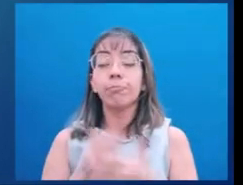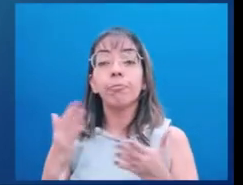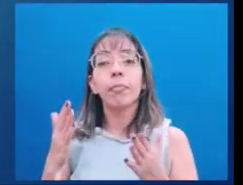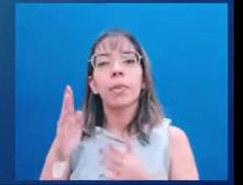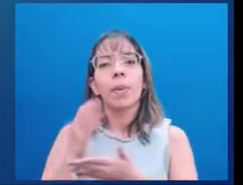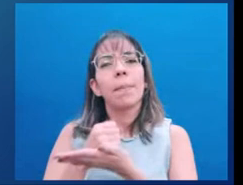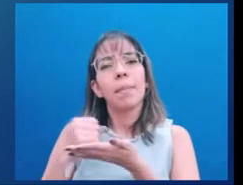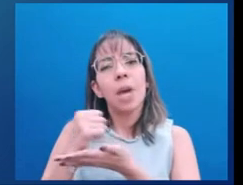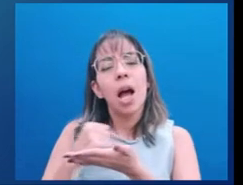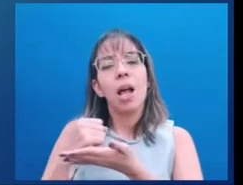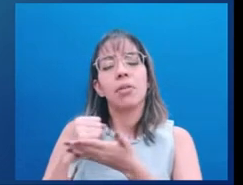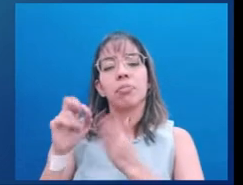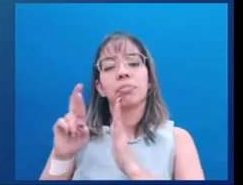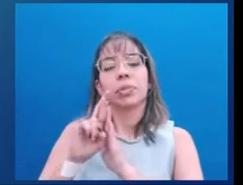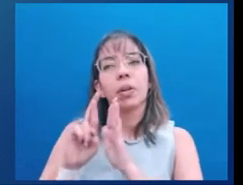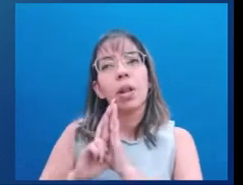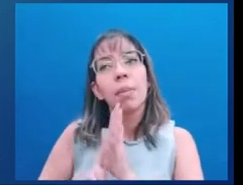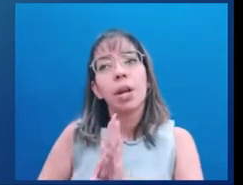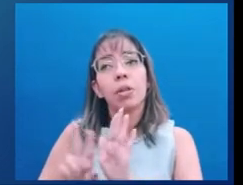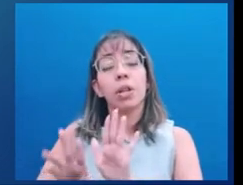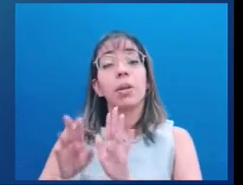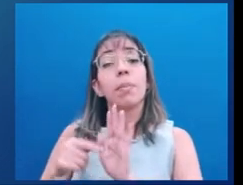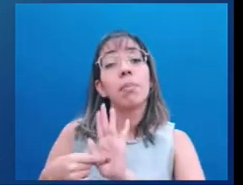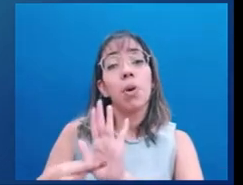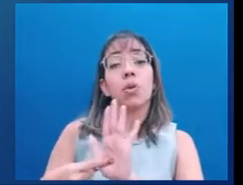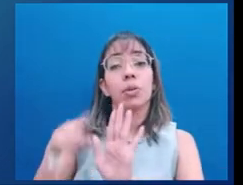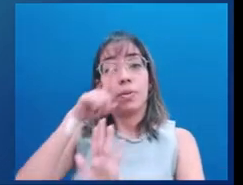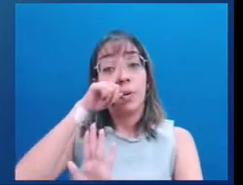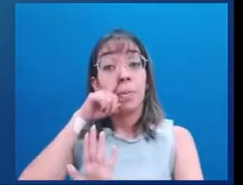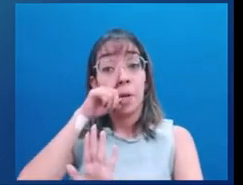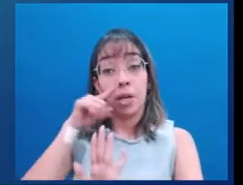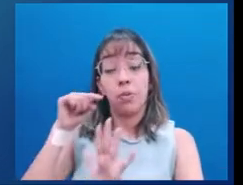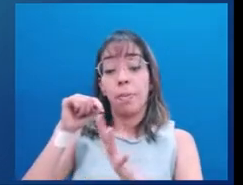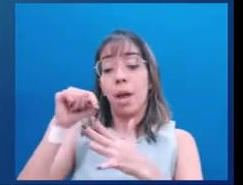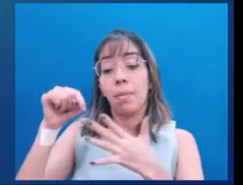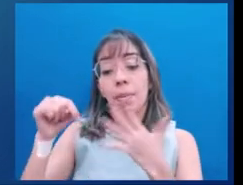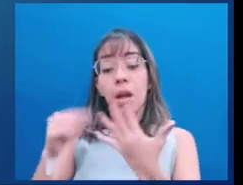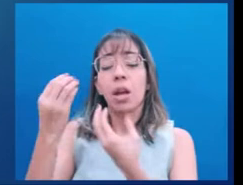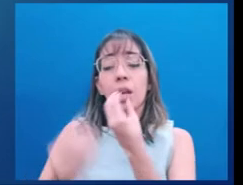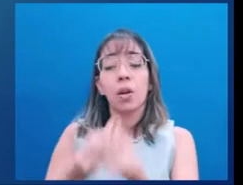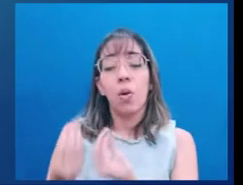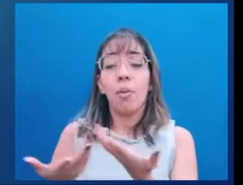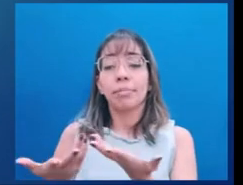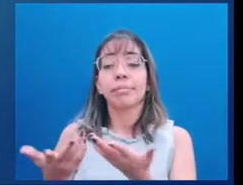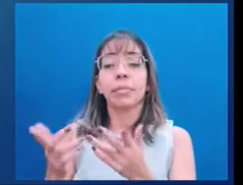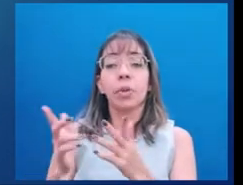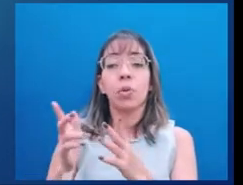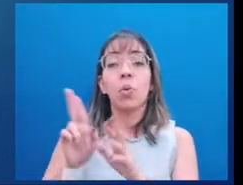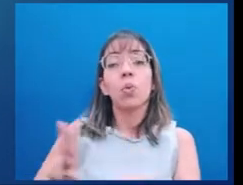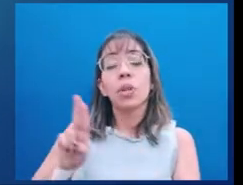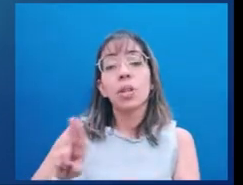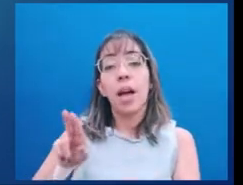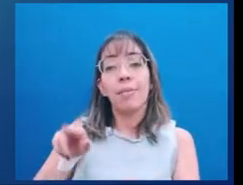Então, esses princípios básicos desse regulamento, ele aborda os perigos inerentes às substâncias e misturas químicas e o modo